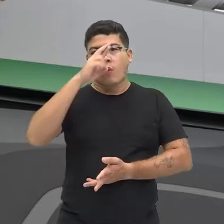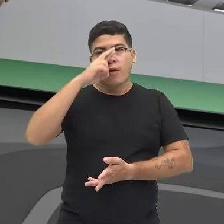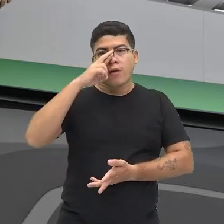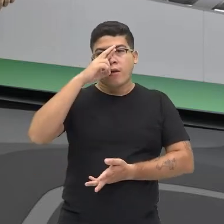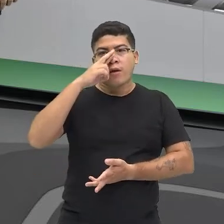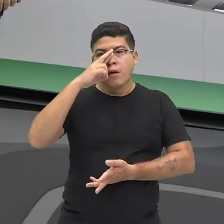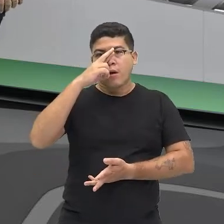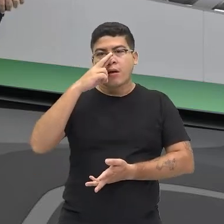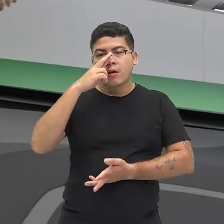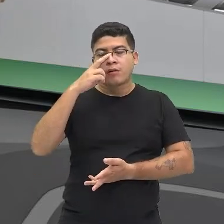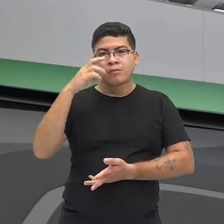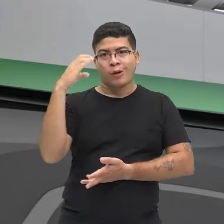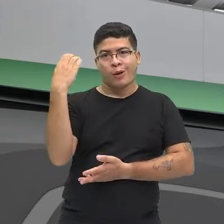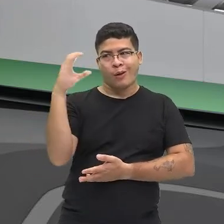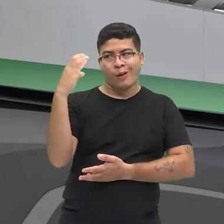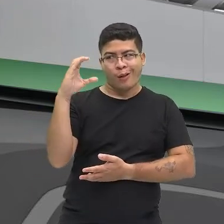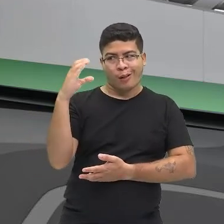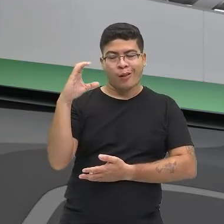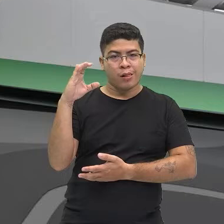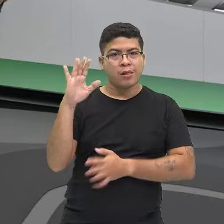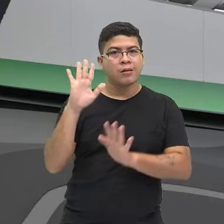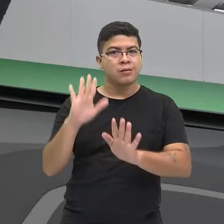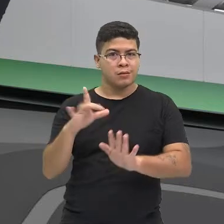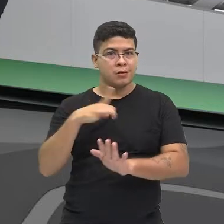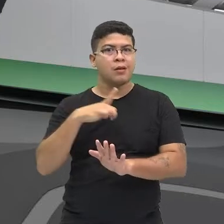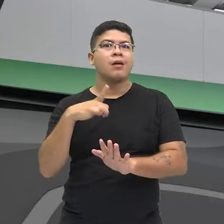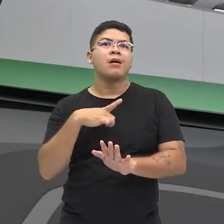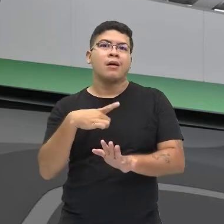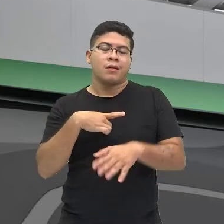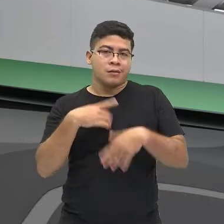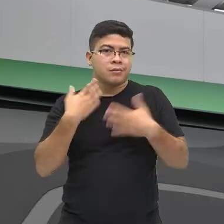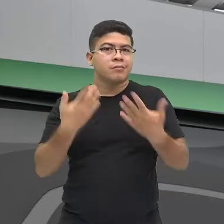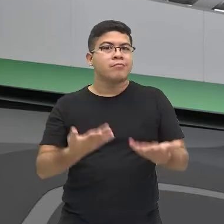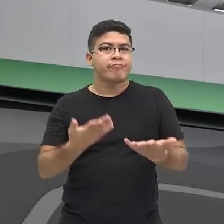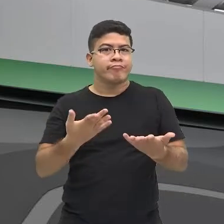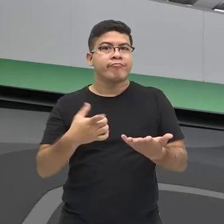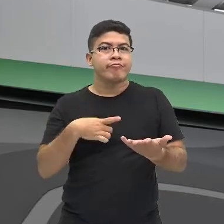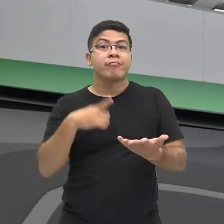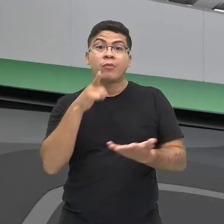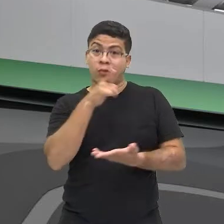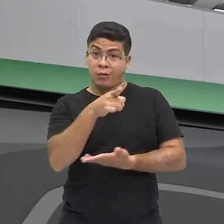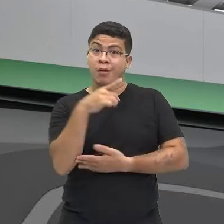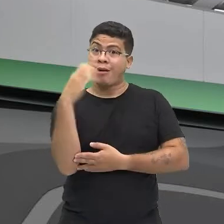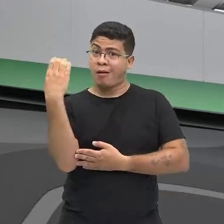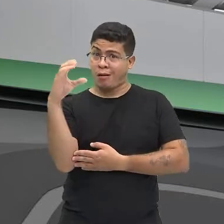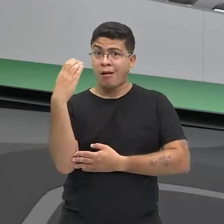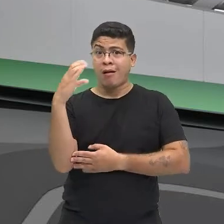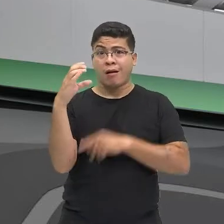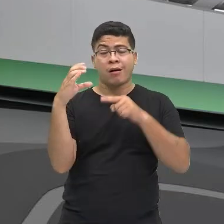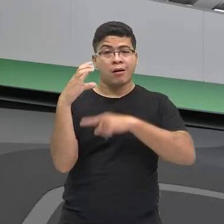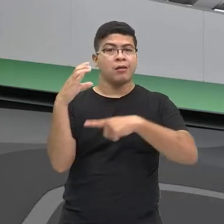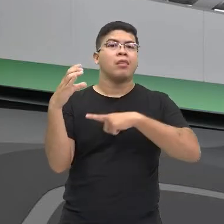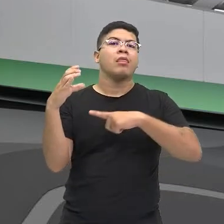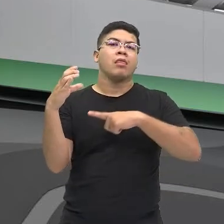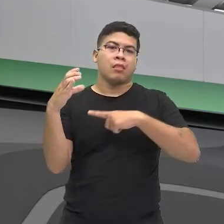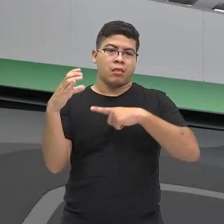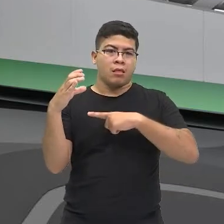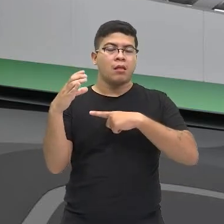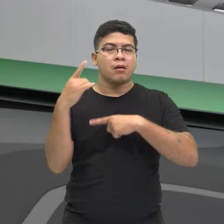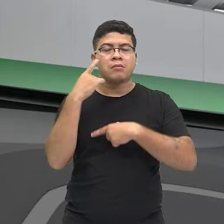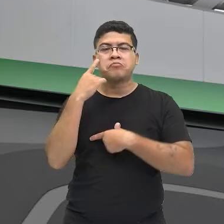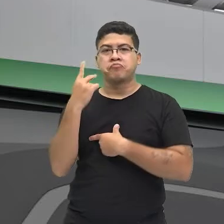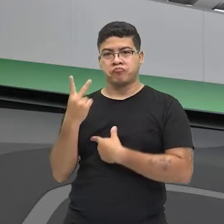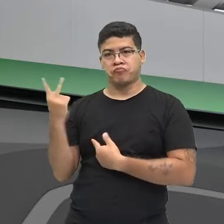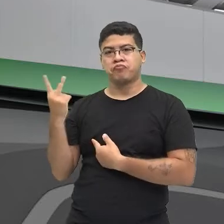certo? Que eu não vou citar o nome, mas nas bebidas de cola a gente também tem aí esses produtos derivados